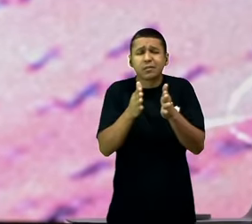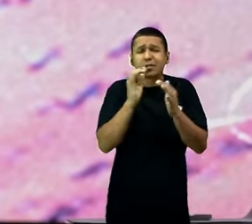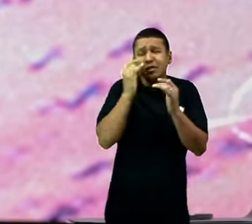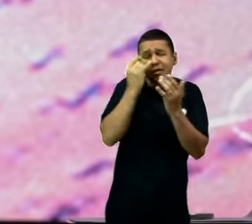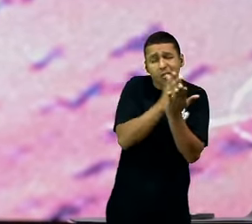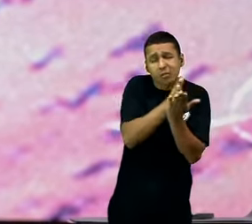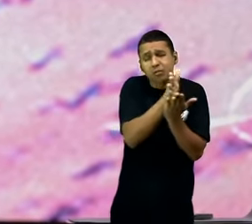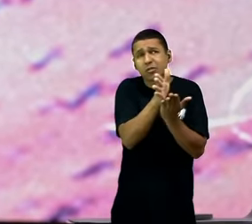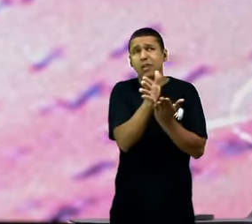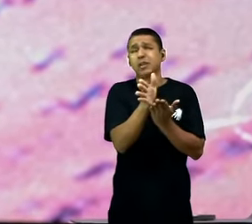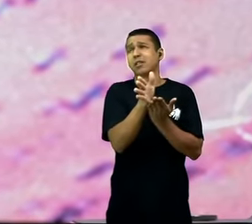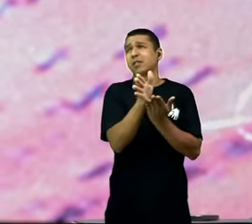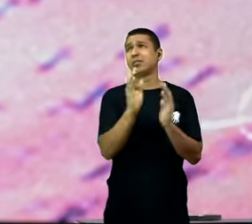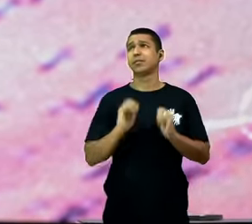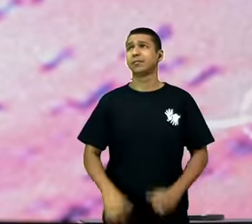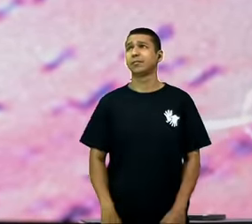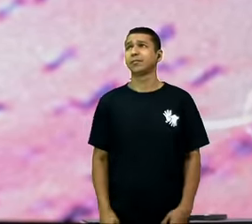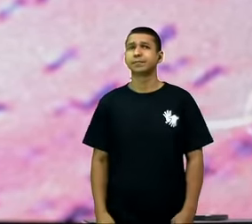A história continua.